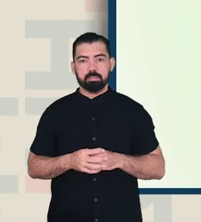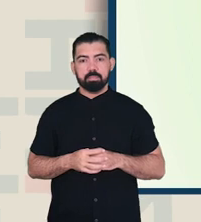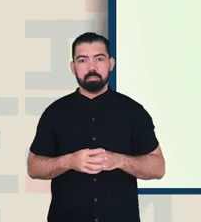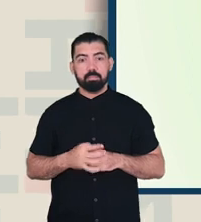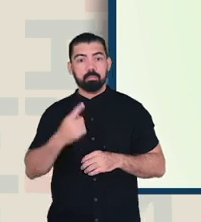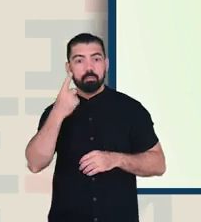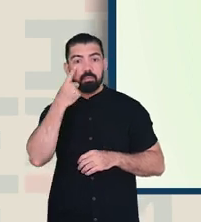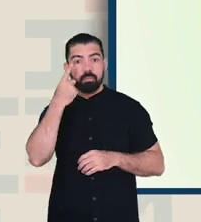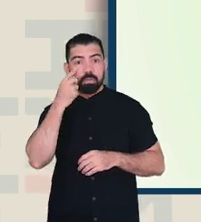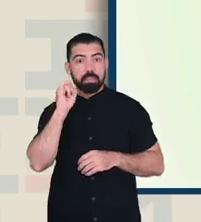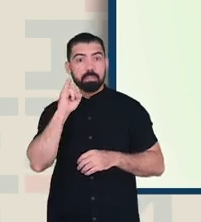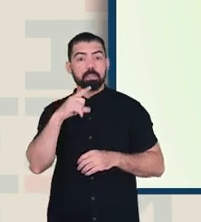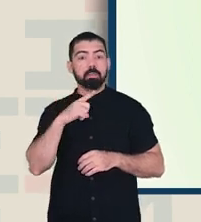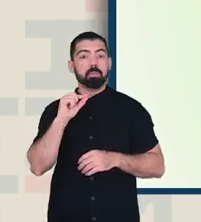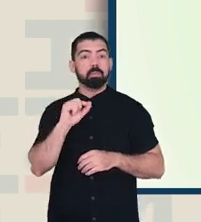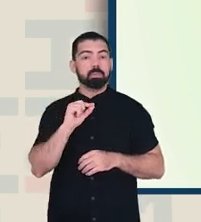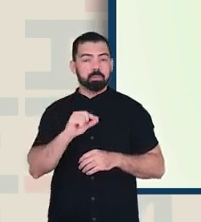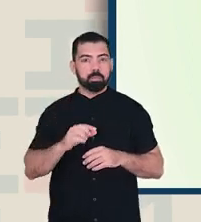ver se